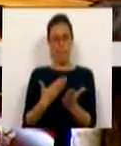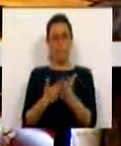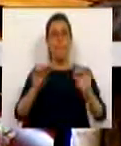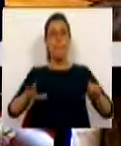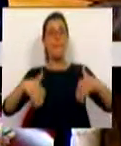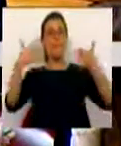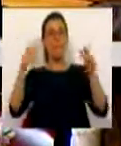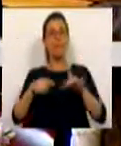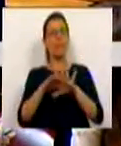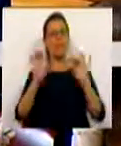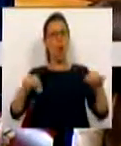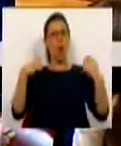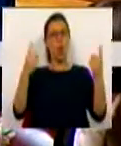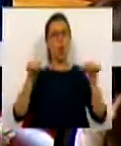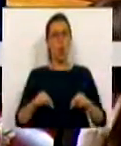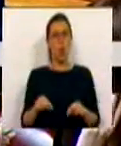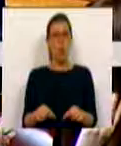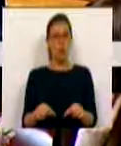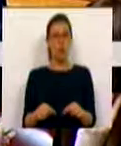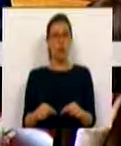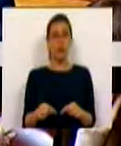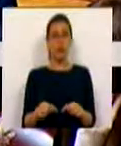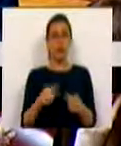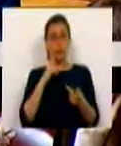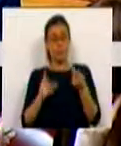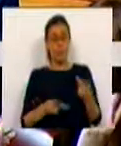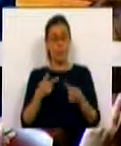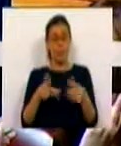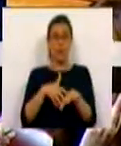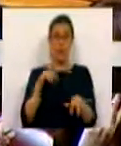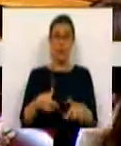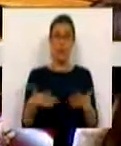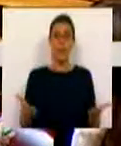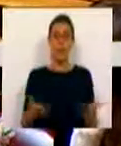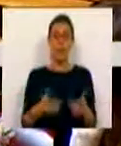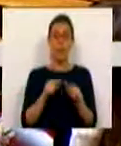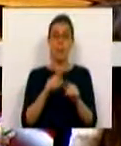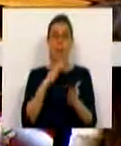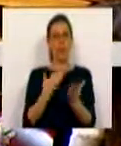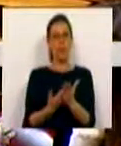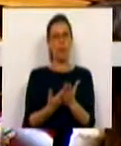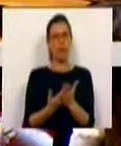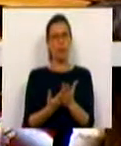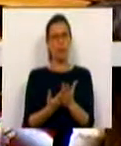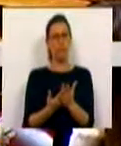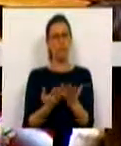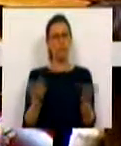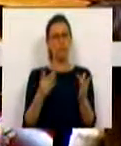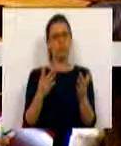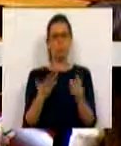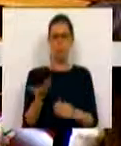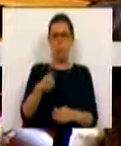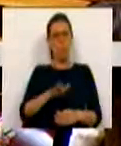desta iniciativa, aliás, como outras que estão hoje aqui em apreciação neste plenário, constituem